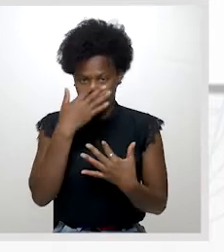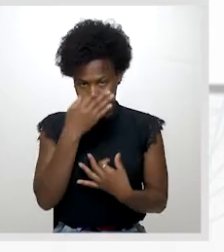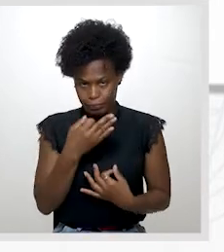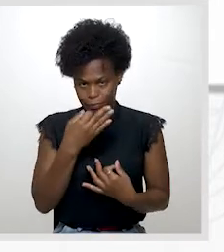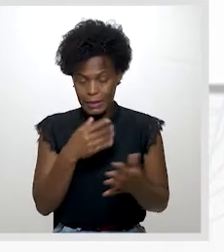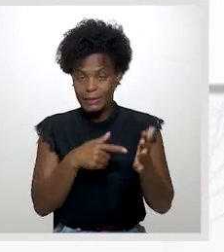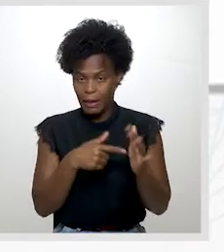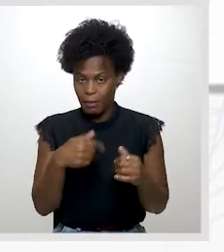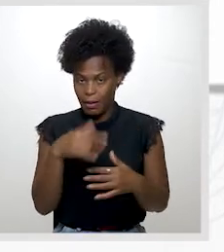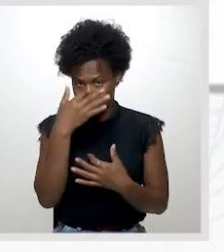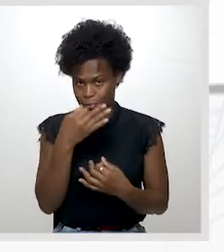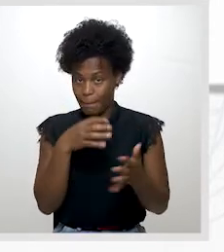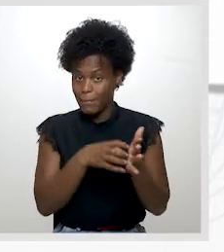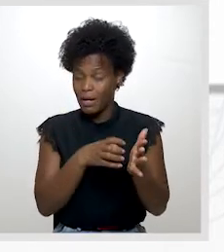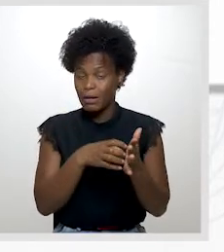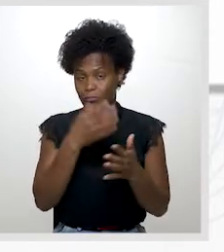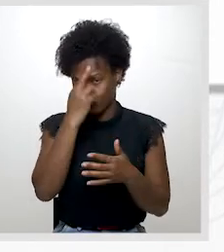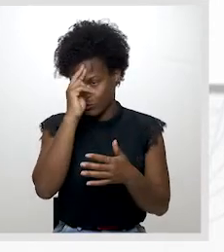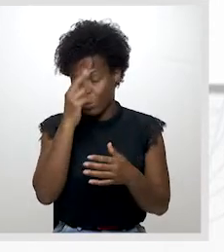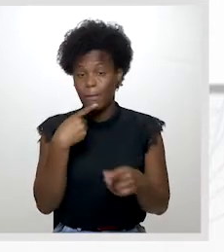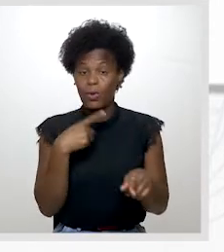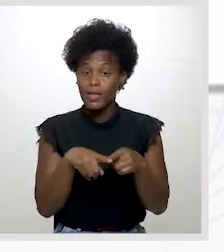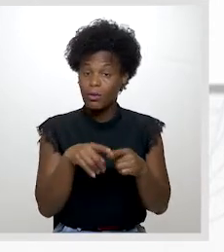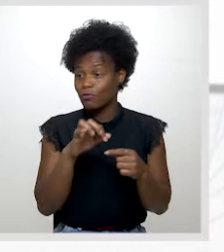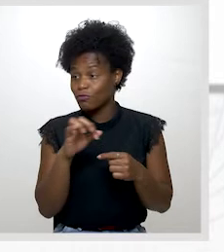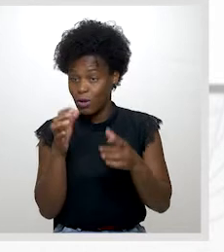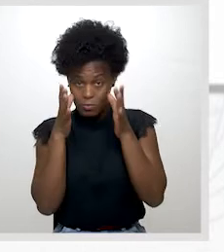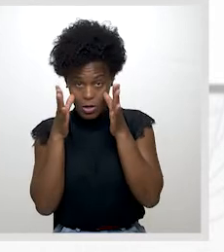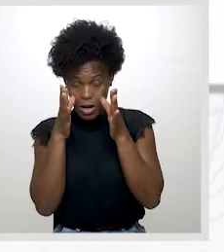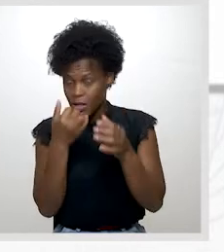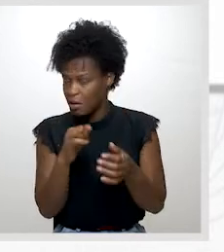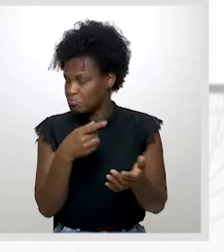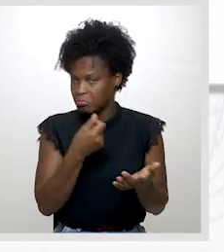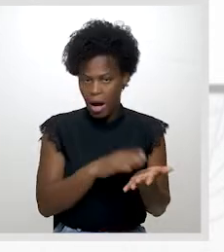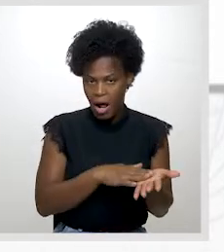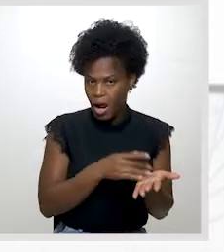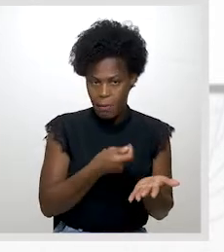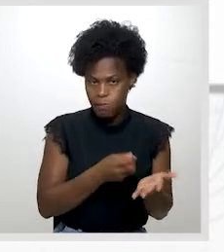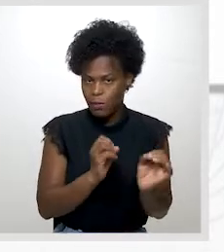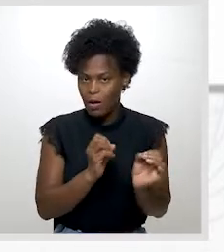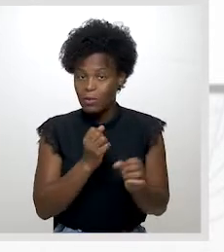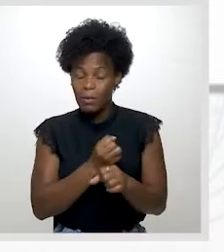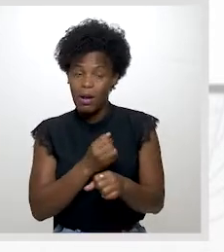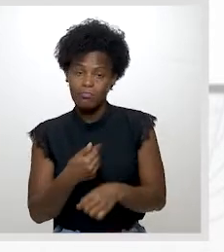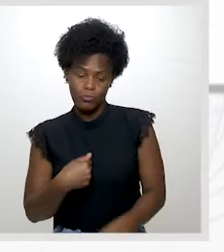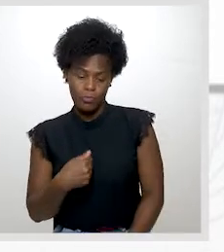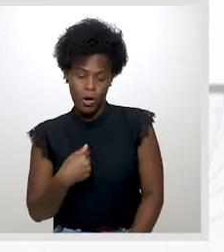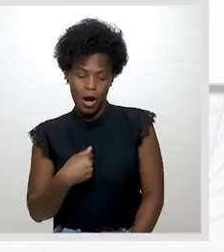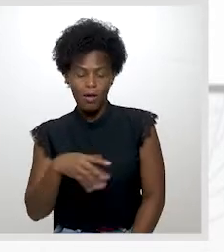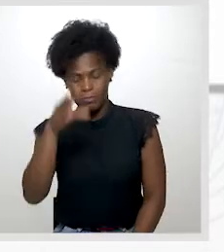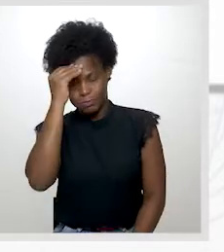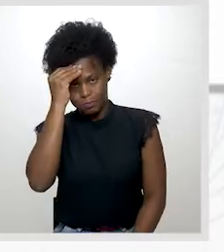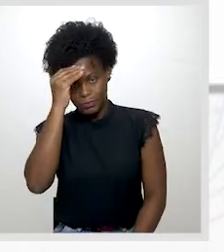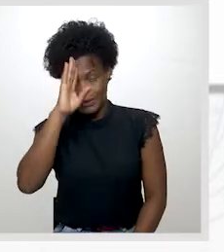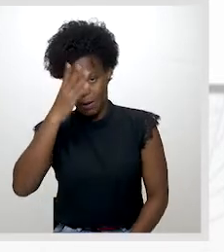cívica exemplar, marcado pelo empenhamento político, nem de graças a um trabalho autodidático adquirir um